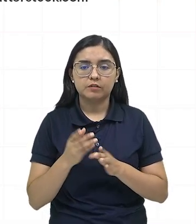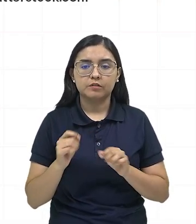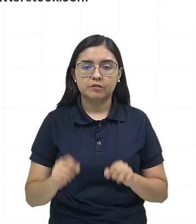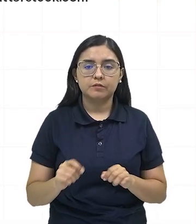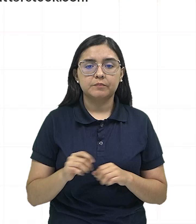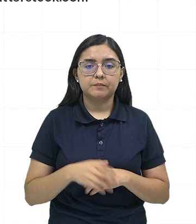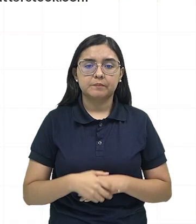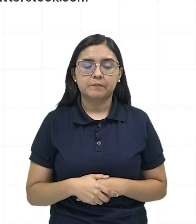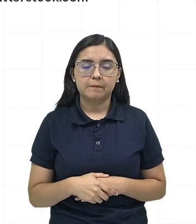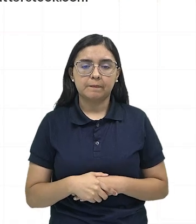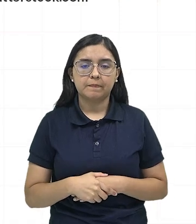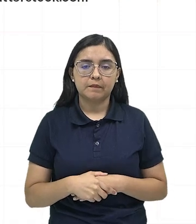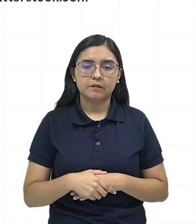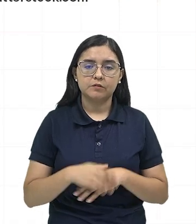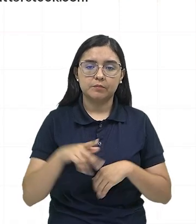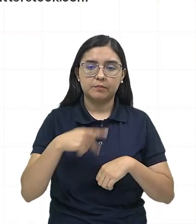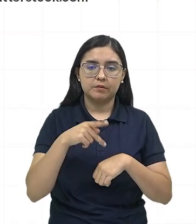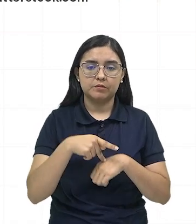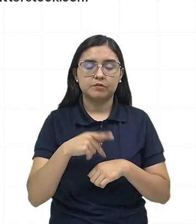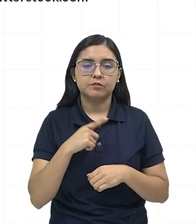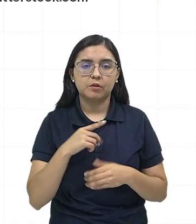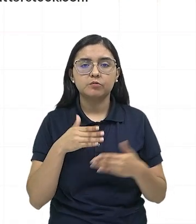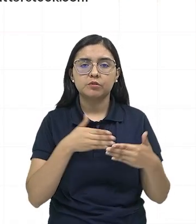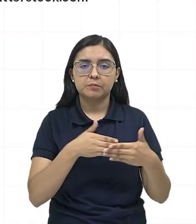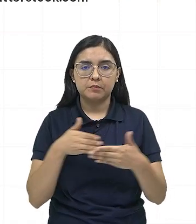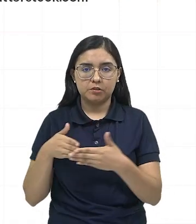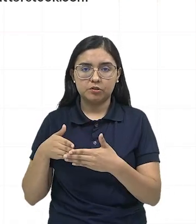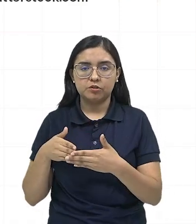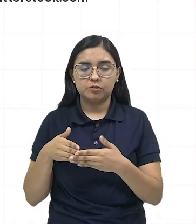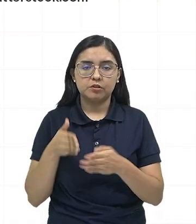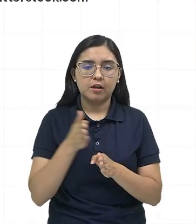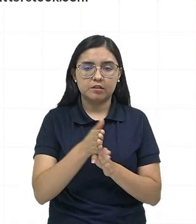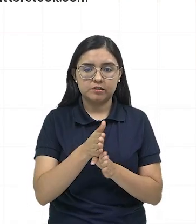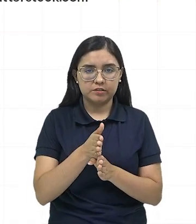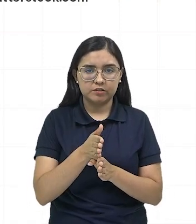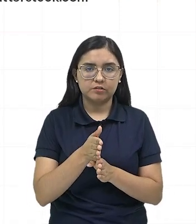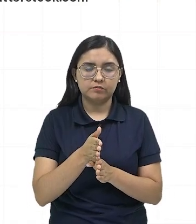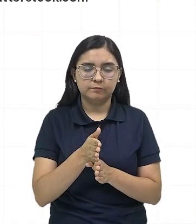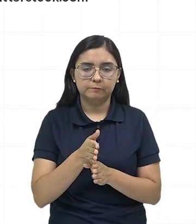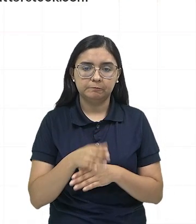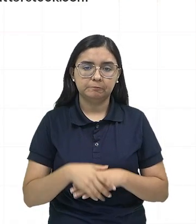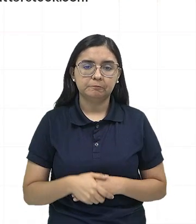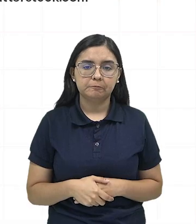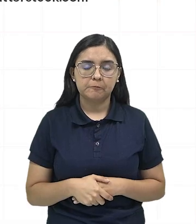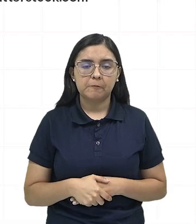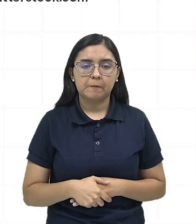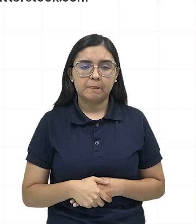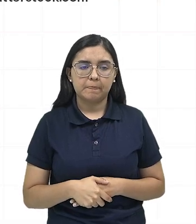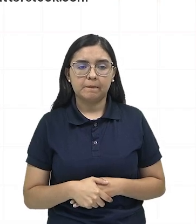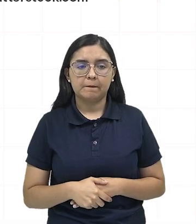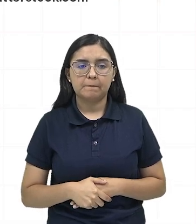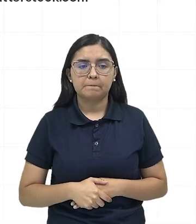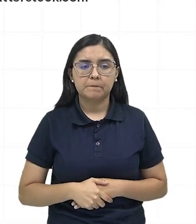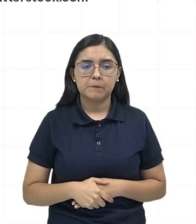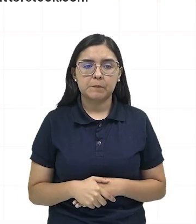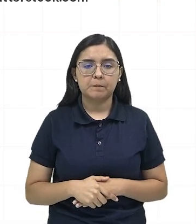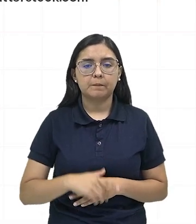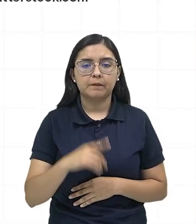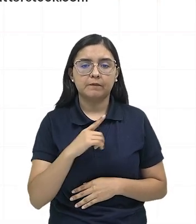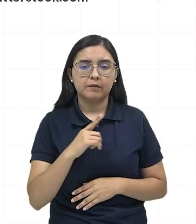Fronteiras aí, né, são as limitações, ali as linhas, né, imaginárias que a gente vai